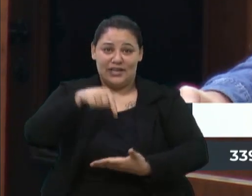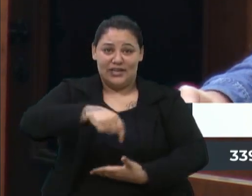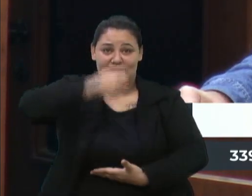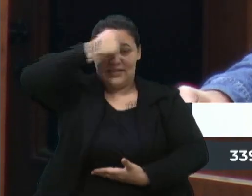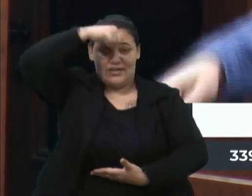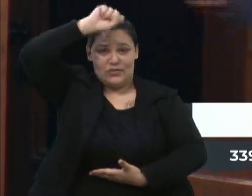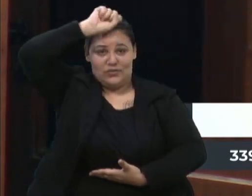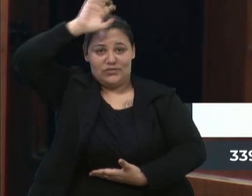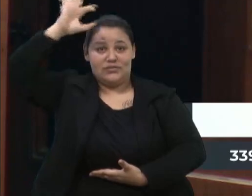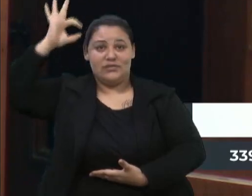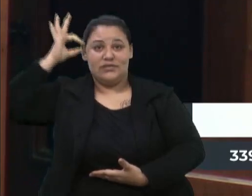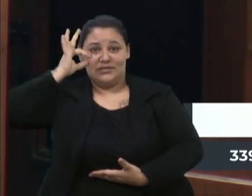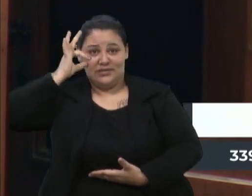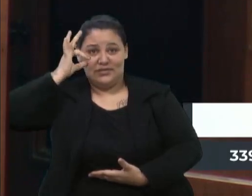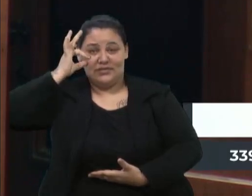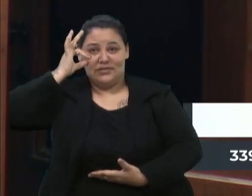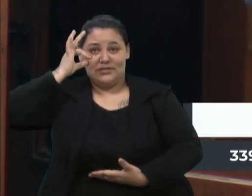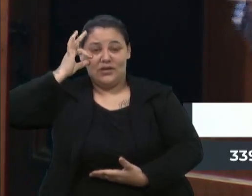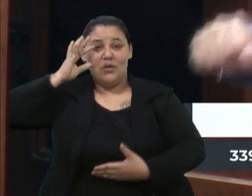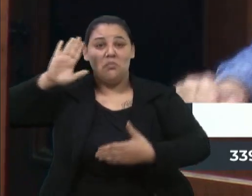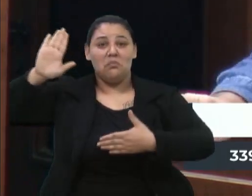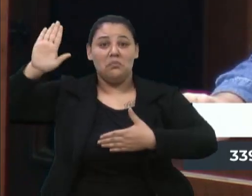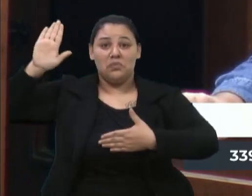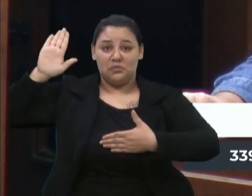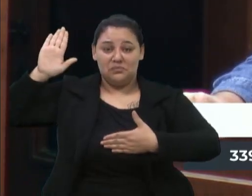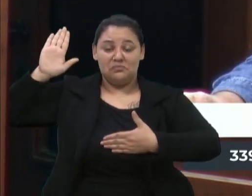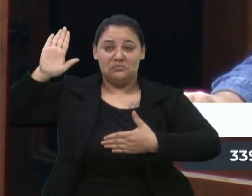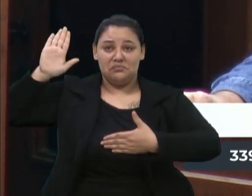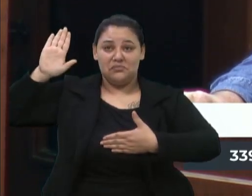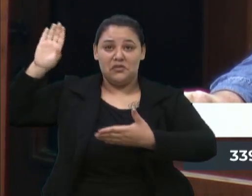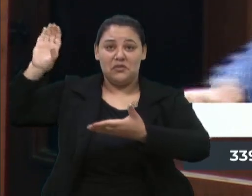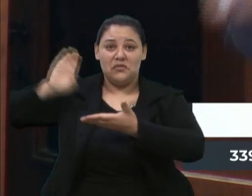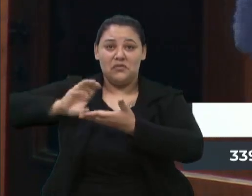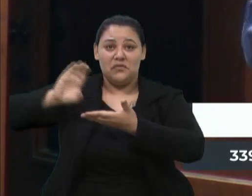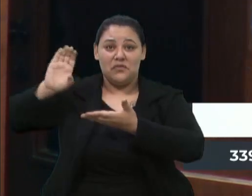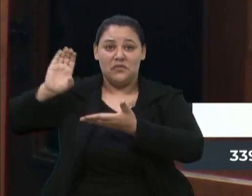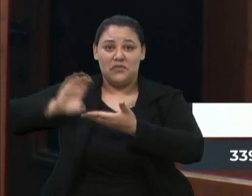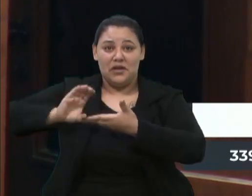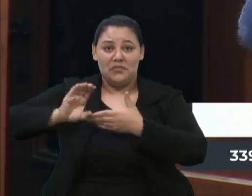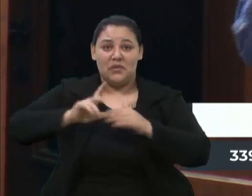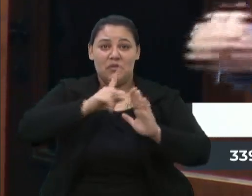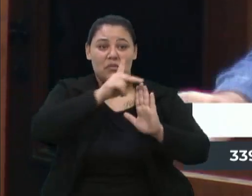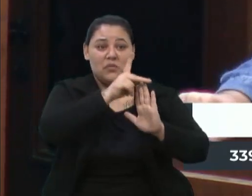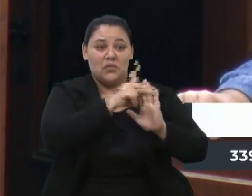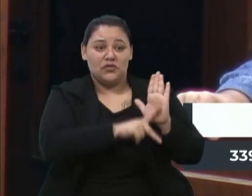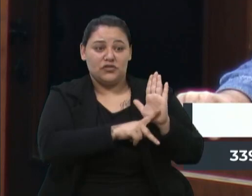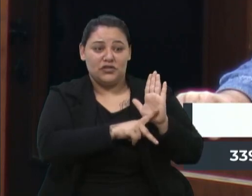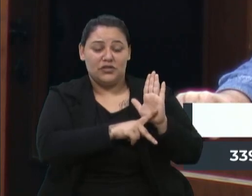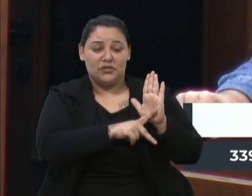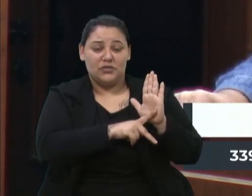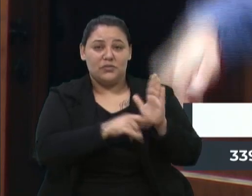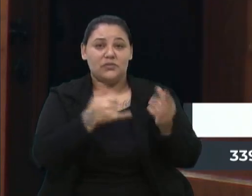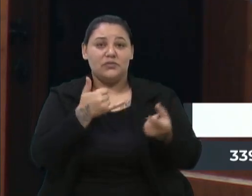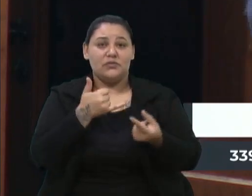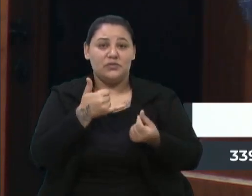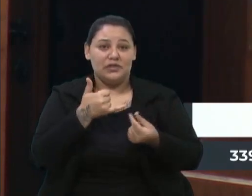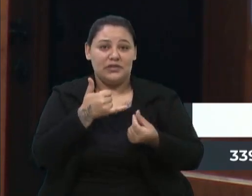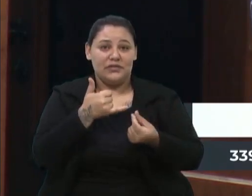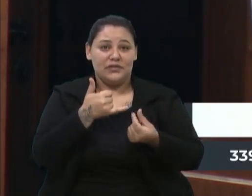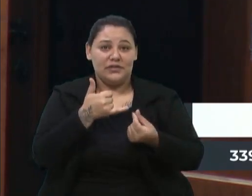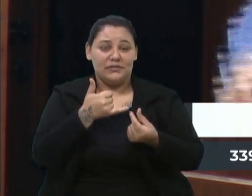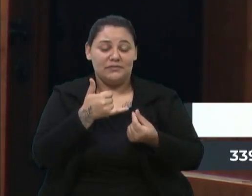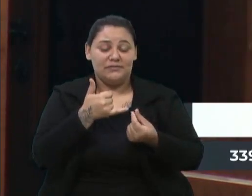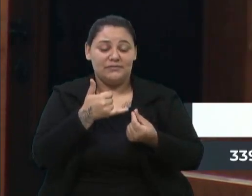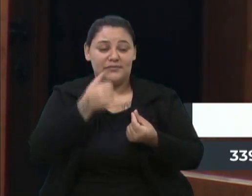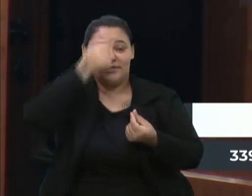do Sul prometendo recurso para o grafeno para o projeto do grafeno da Universidade eu gostaria de